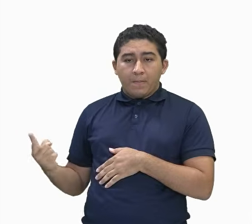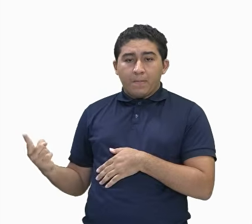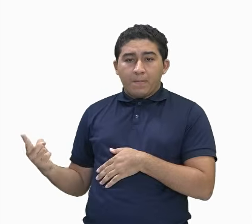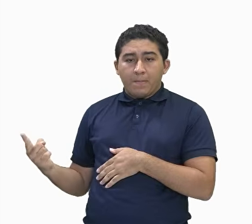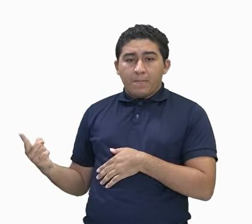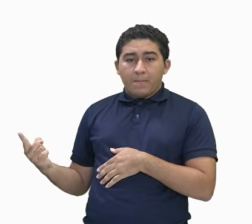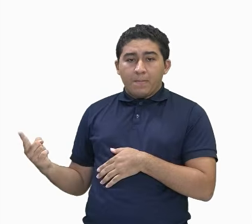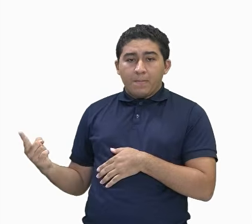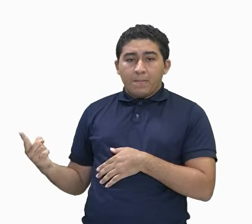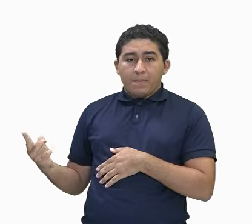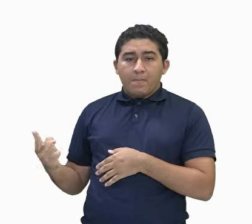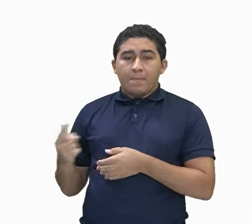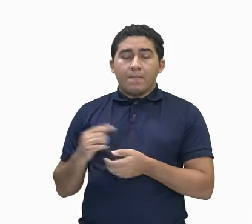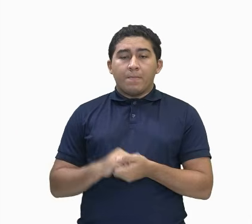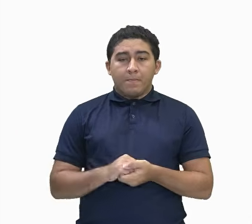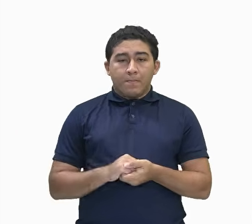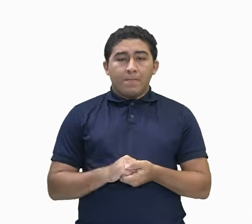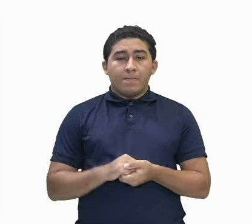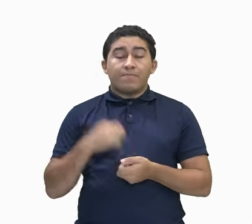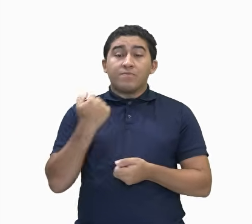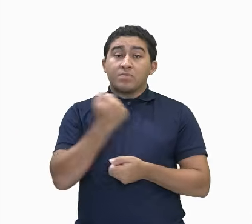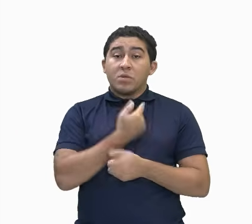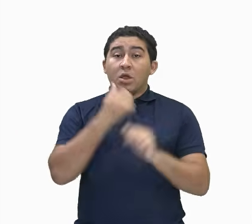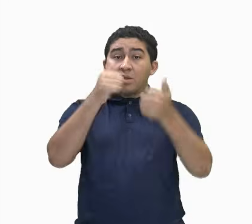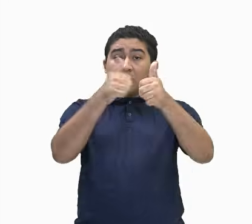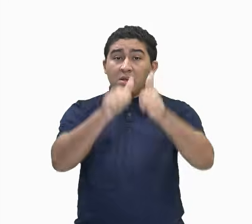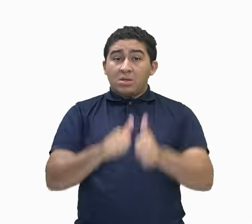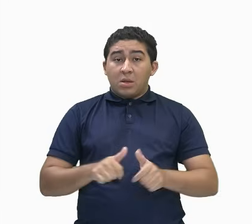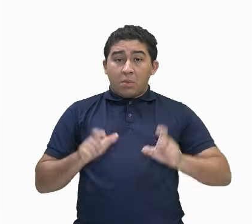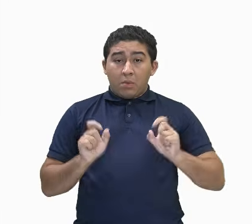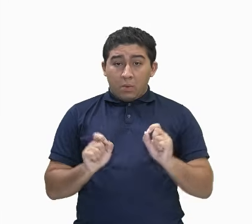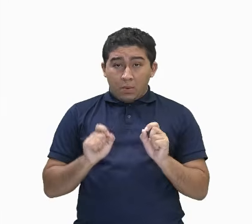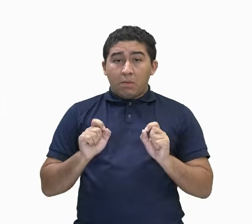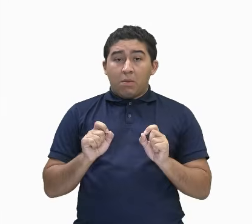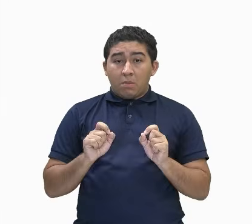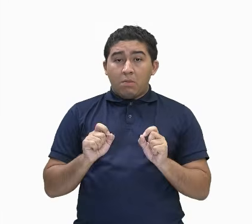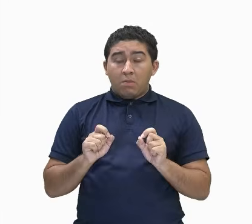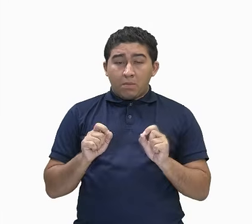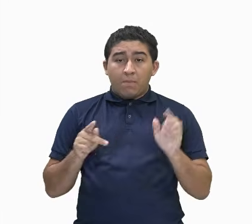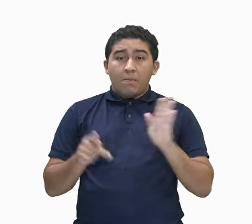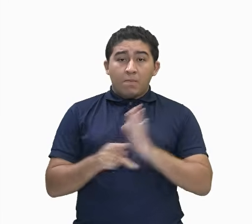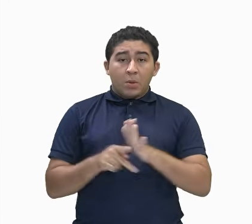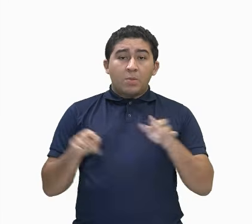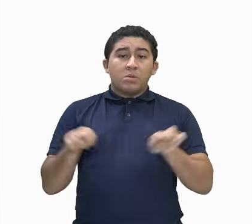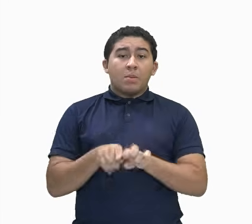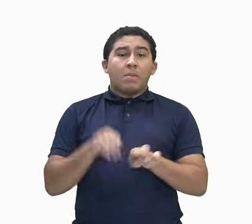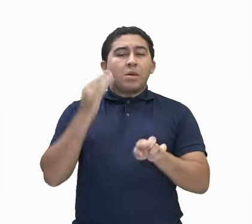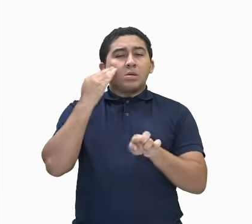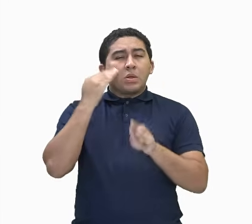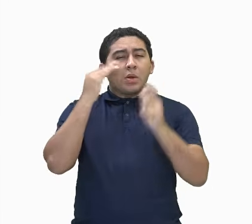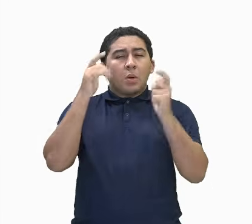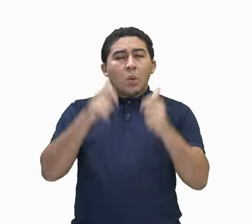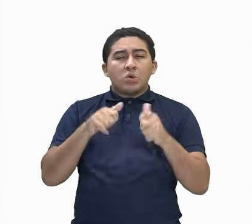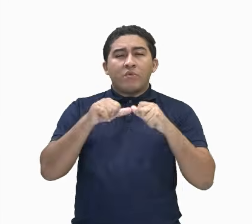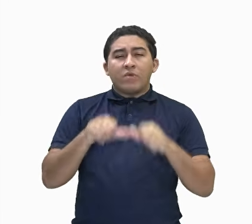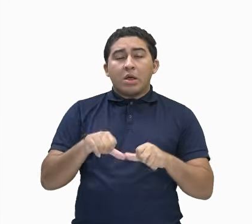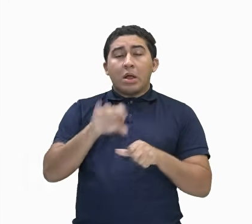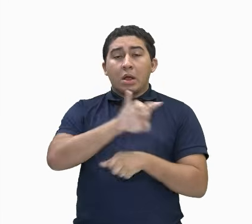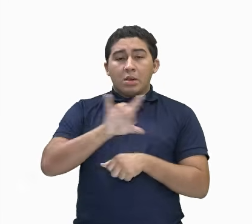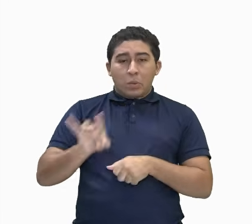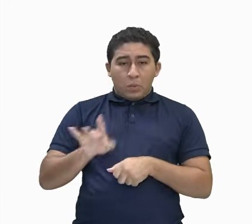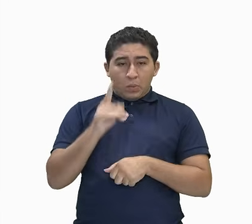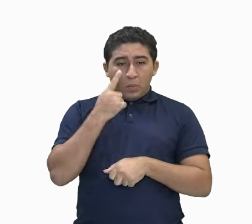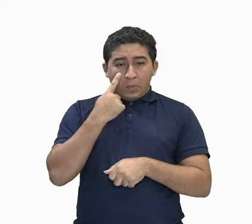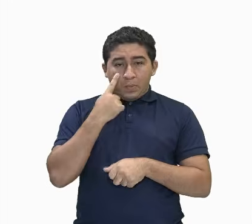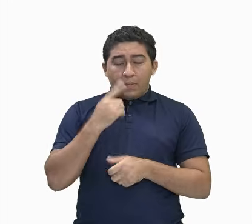o temperado. E nós iremos analisar e localizar cada um desses tipos de clima. Olha